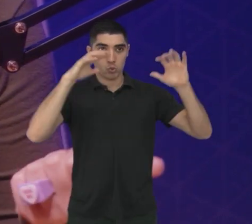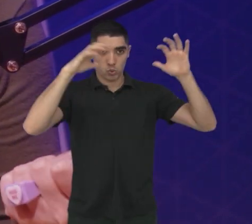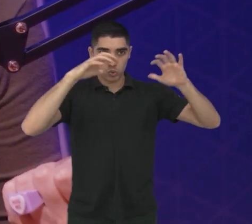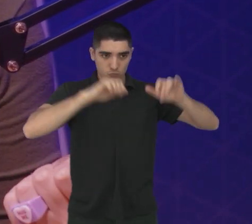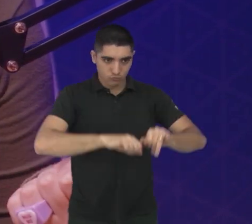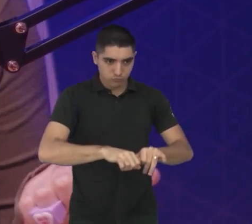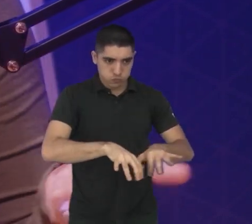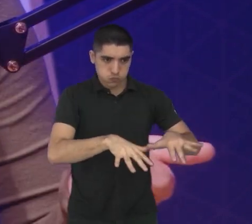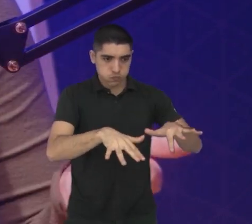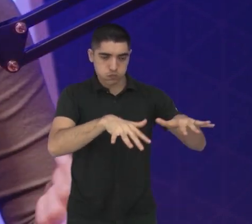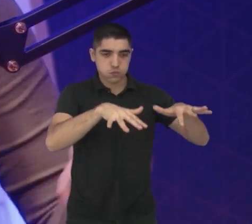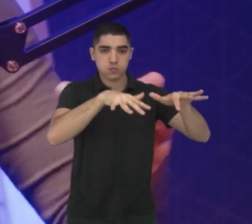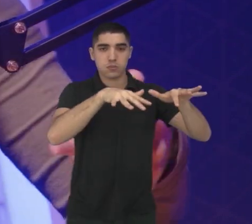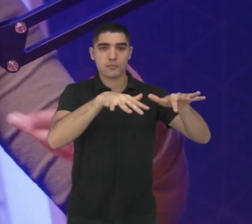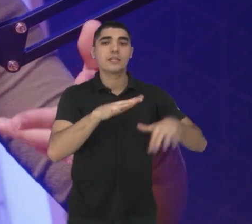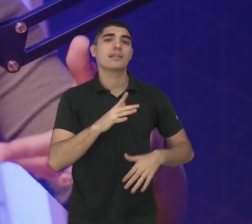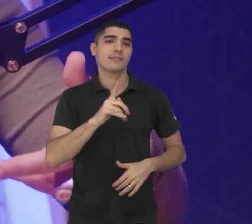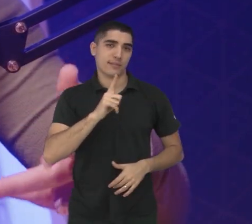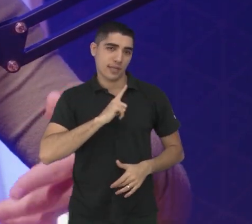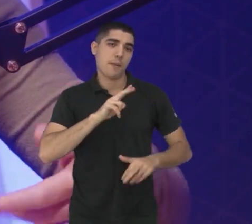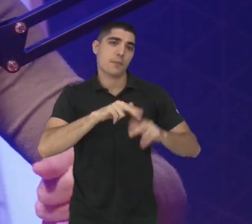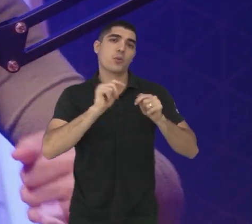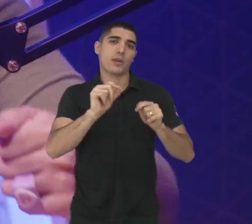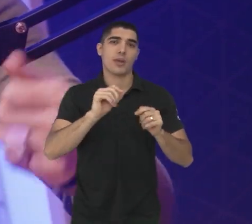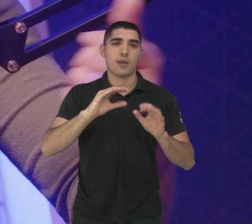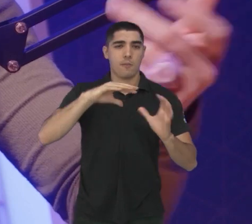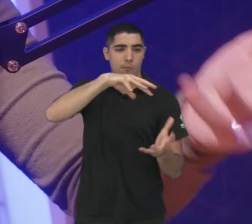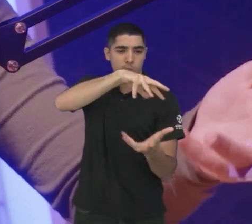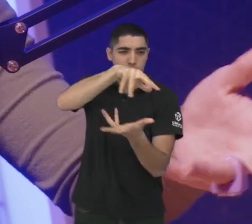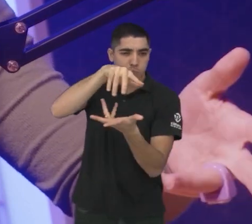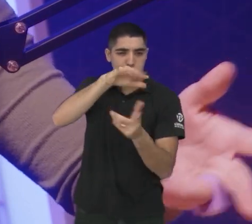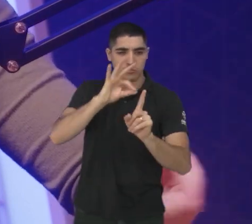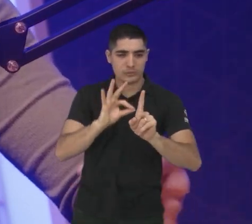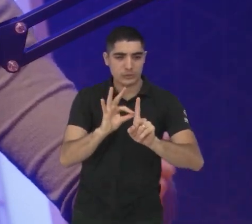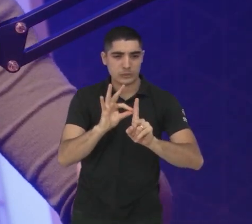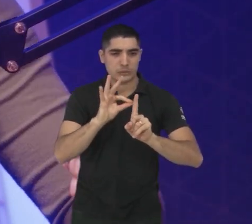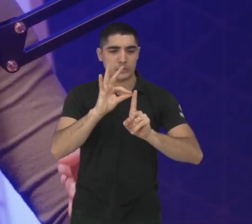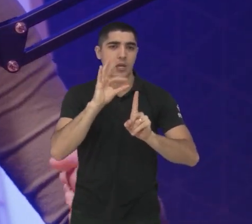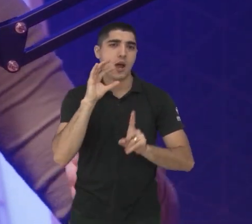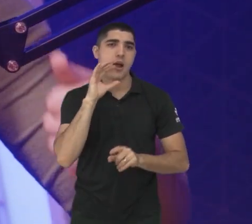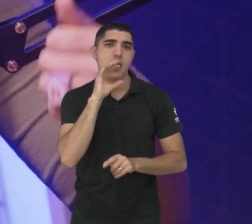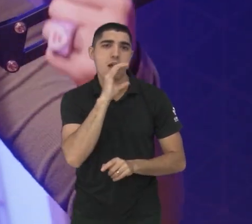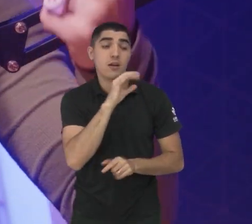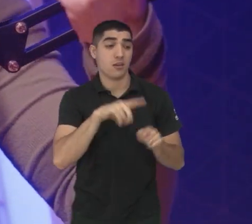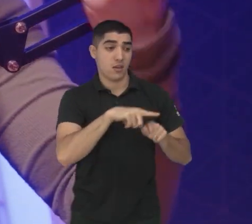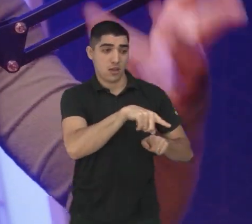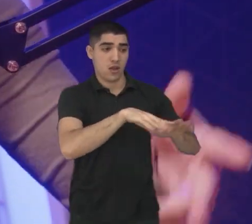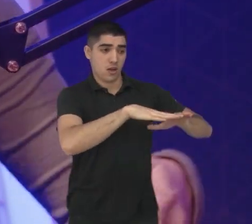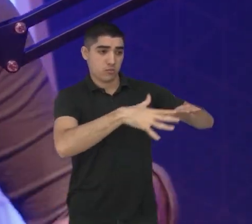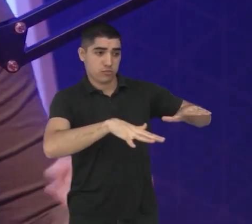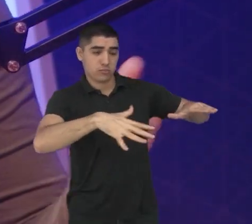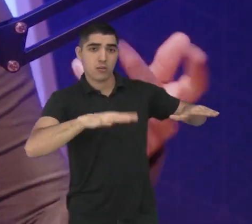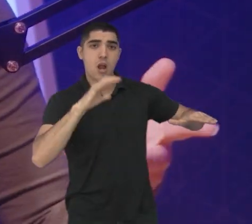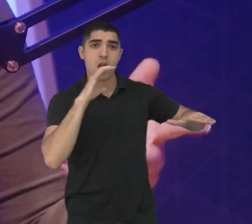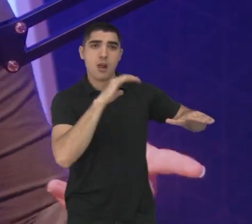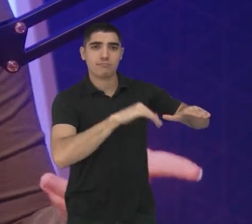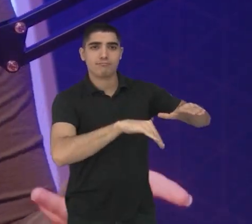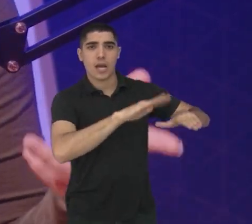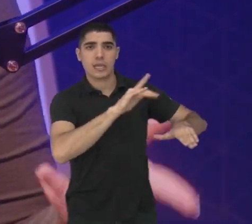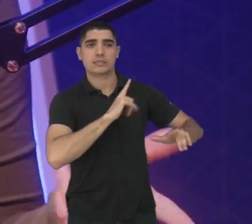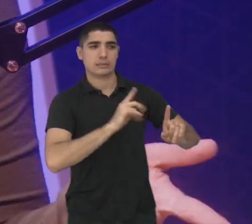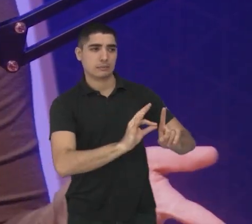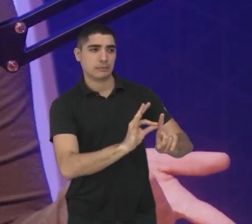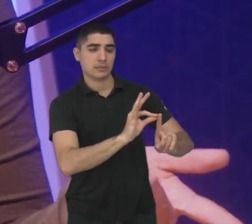fala de enchente, a gente tem, né, os efeitos do aquecimento global, né, que aumentam então o nível dos oceanos e tudo